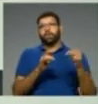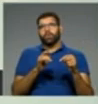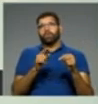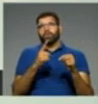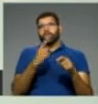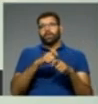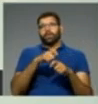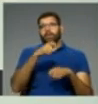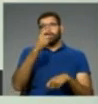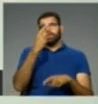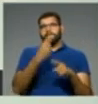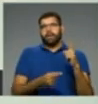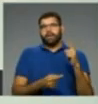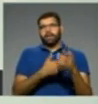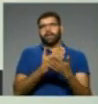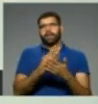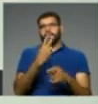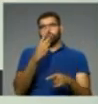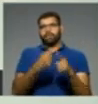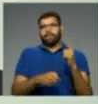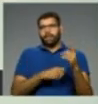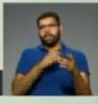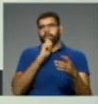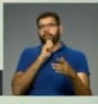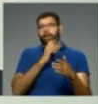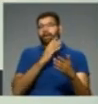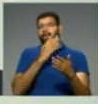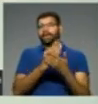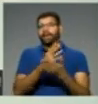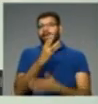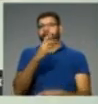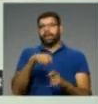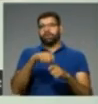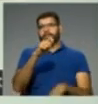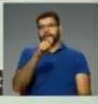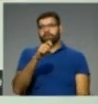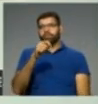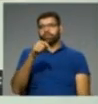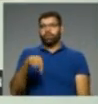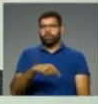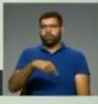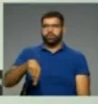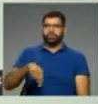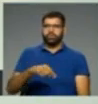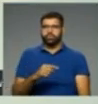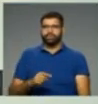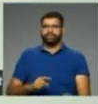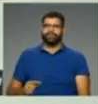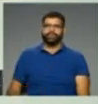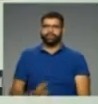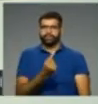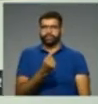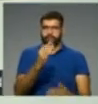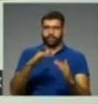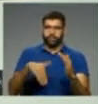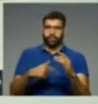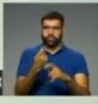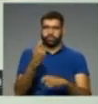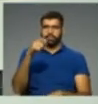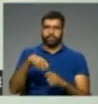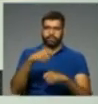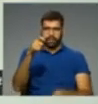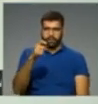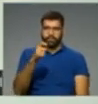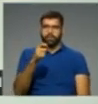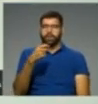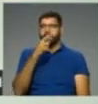a 2,5 metros, podendo atingir 3 metros mais a norte. Na costa sul do Algarve, ondas de sudoeste inferiores a 1 metro. A temperatura da água